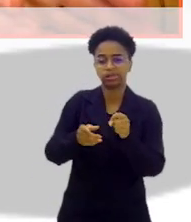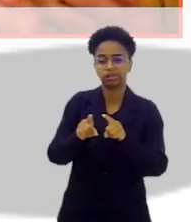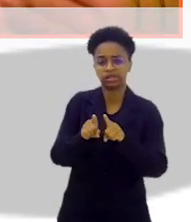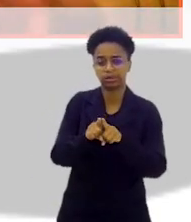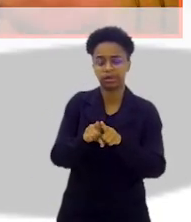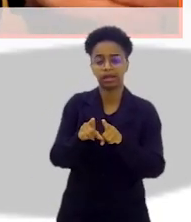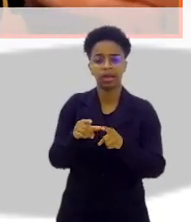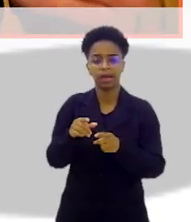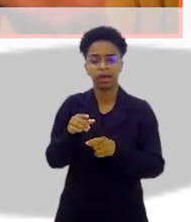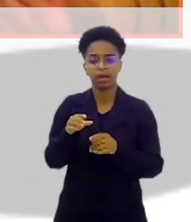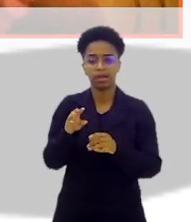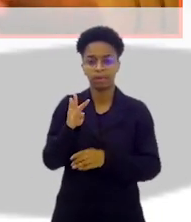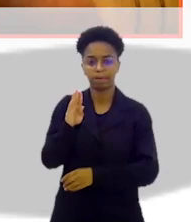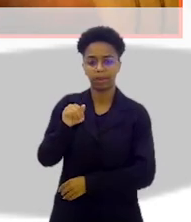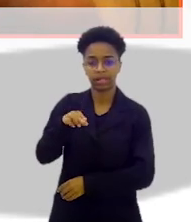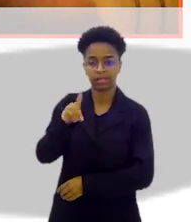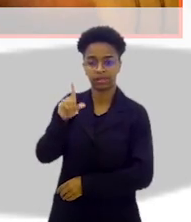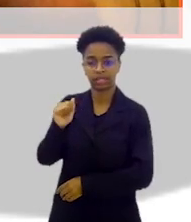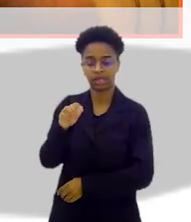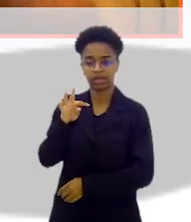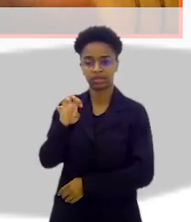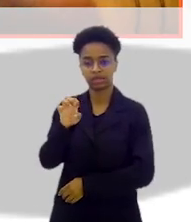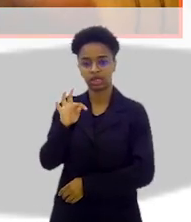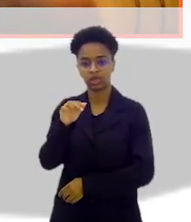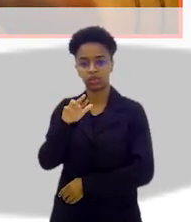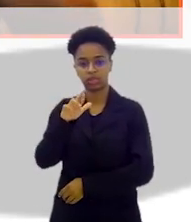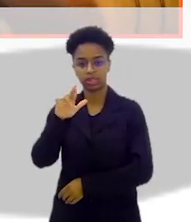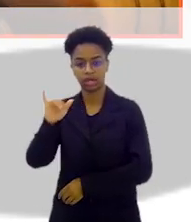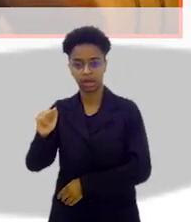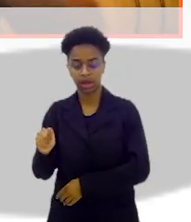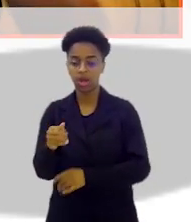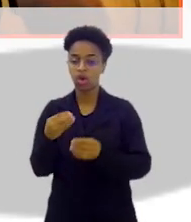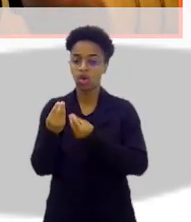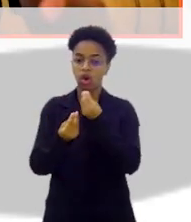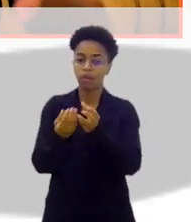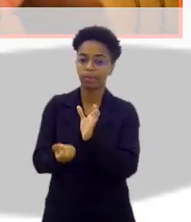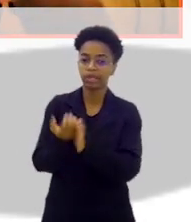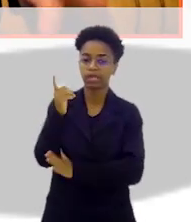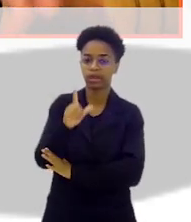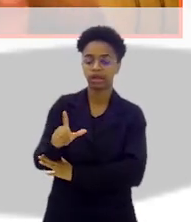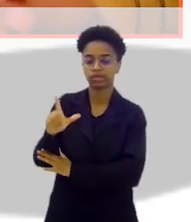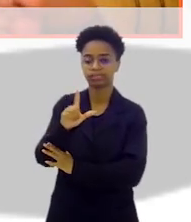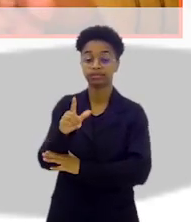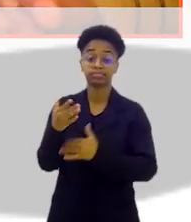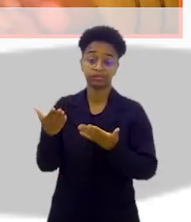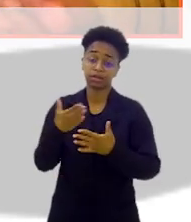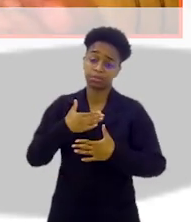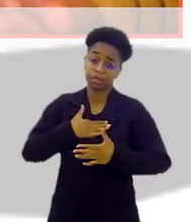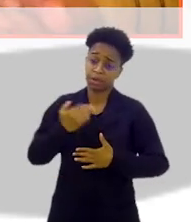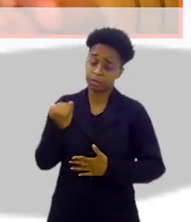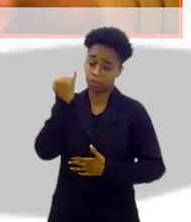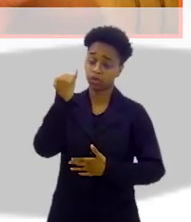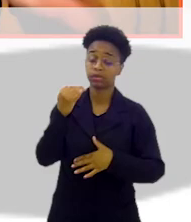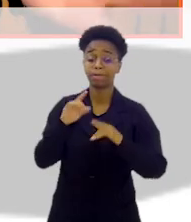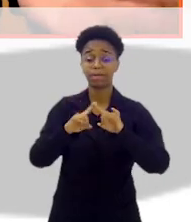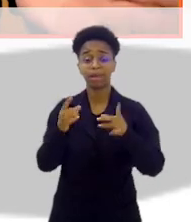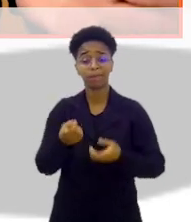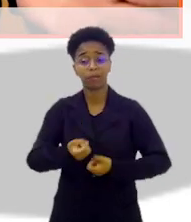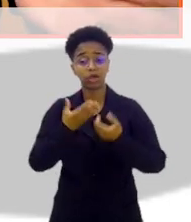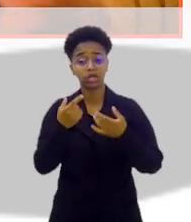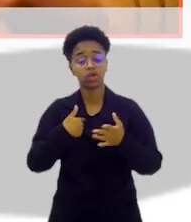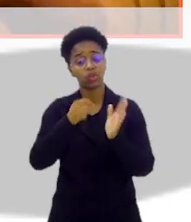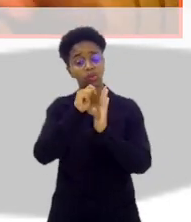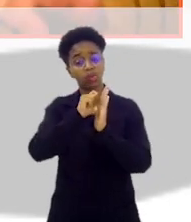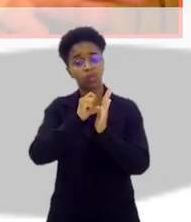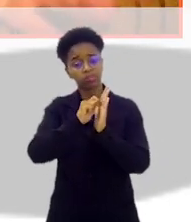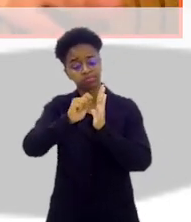primitivismo e da banda telúrica da criação literária. Isso, para mim, teve uma repercussão enorme. Agora, a poesia,